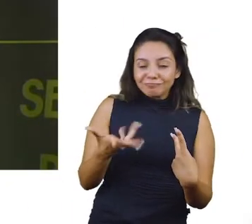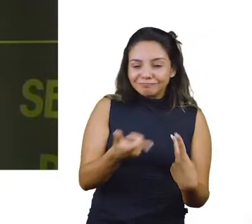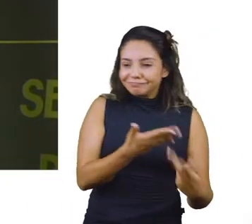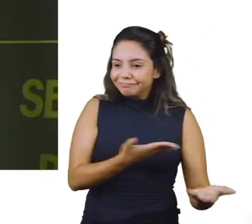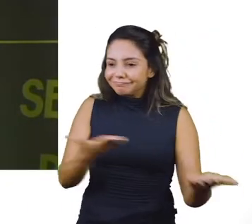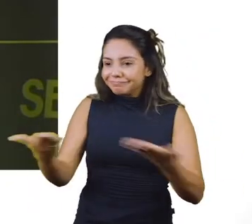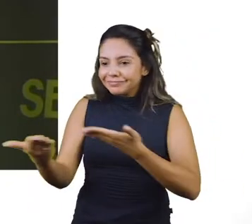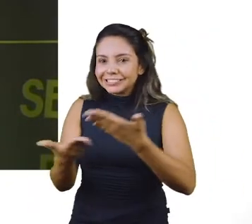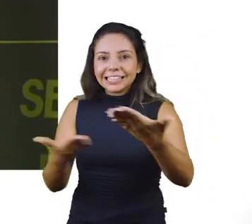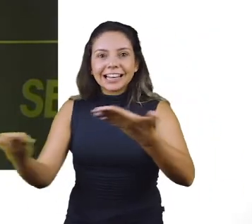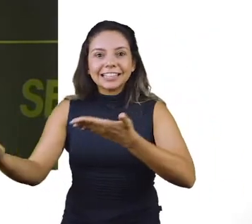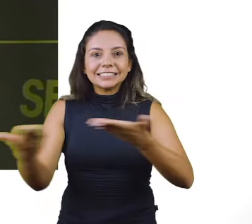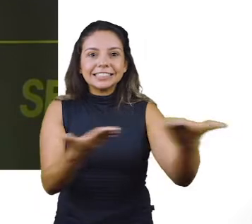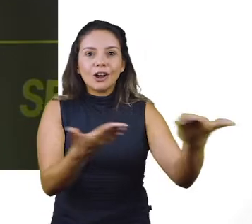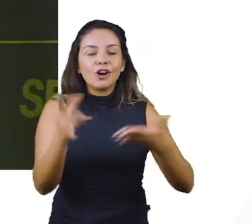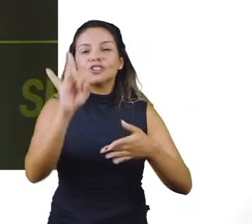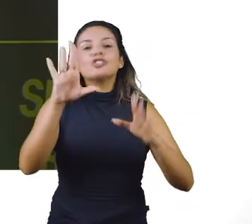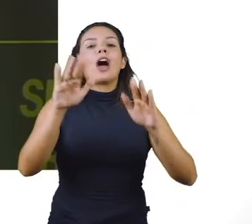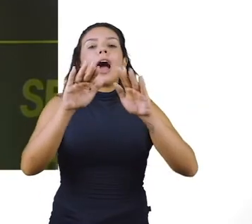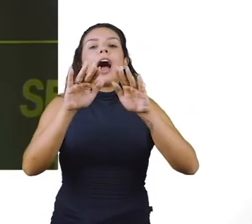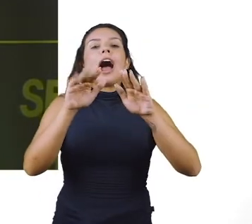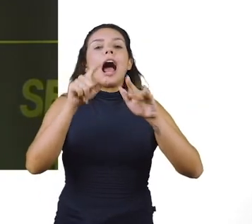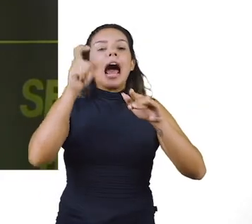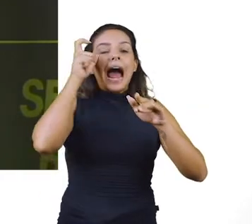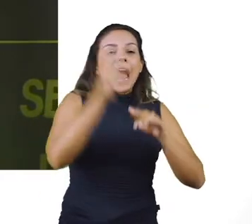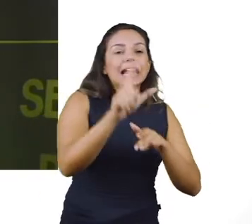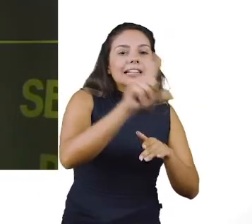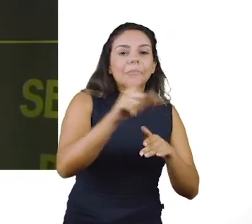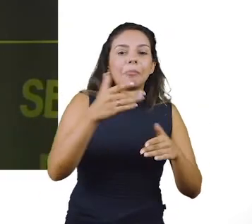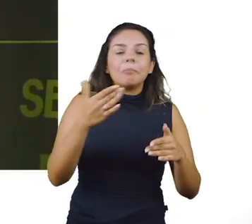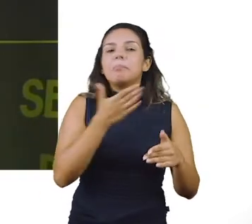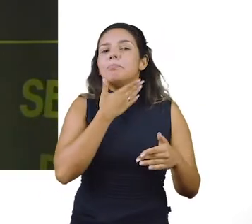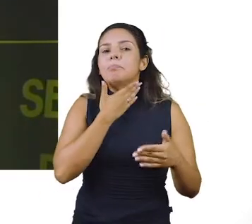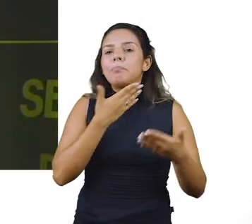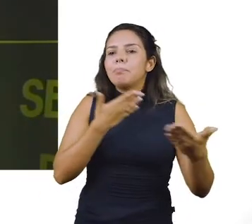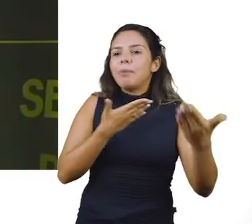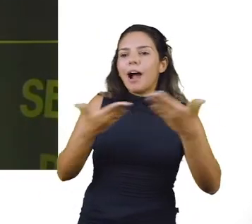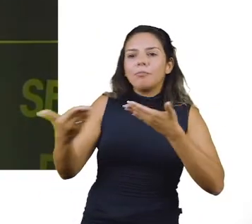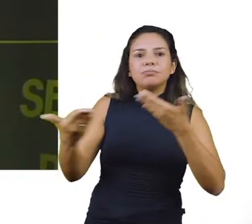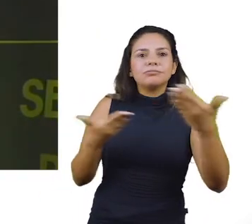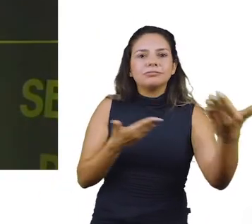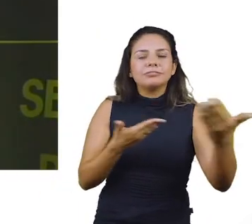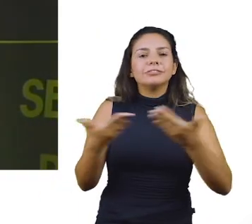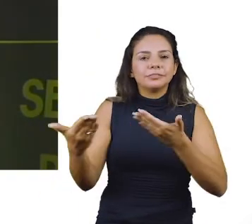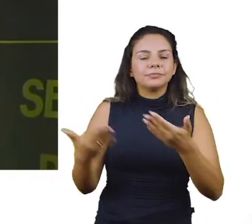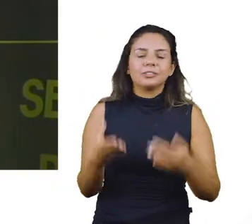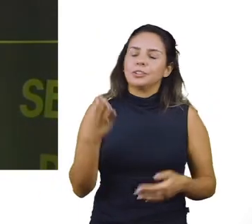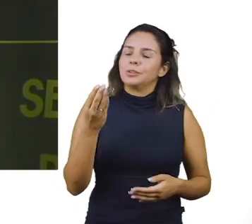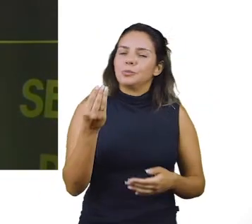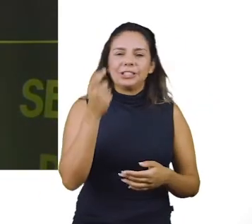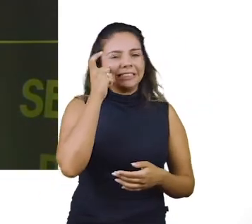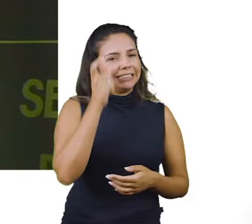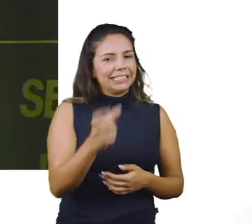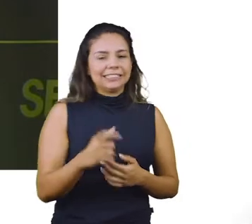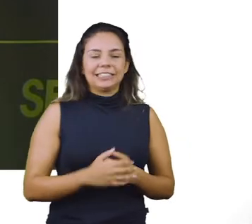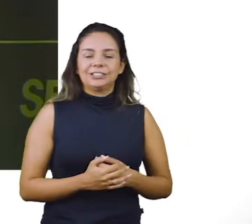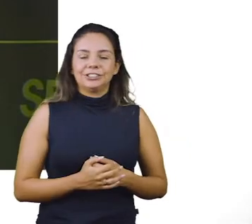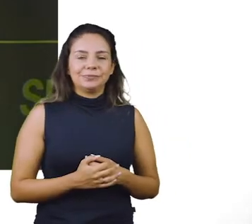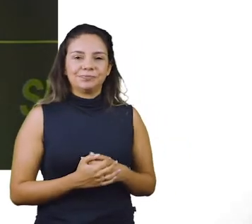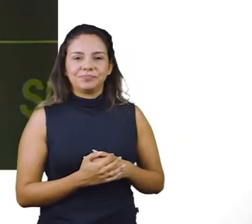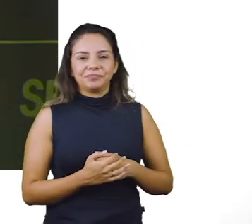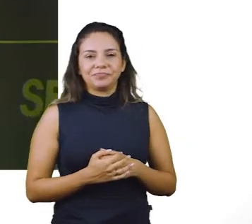fora das mesas literárias, esse papo paralelo que rola aí é muito interessante.